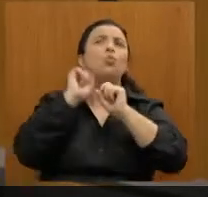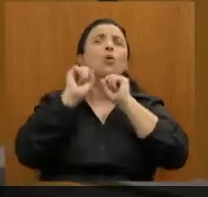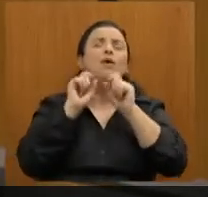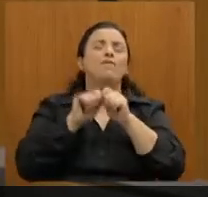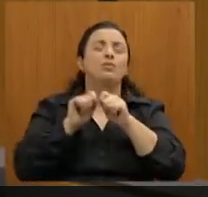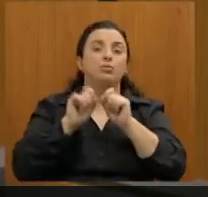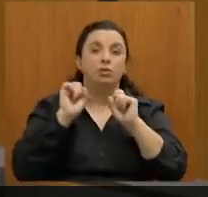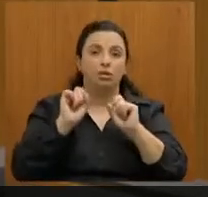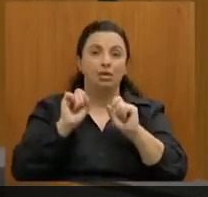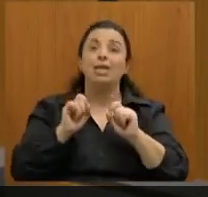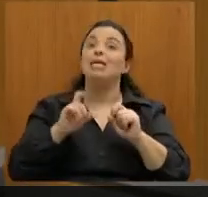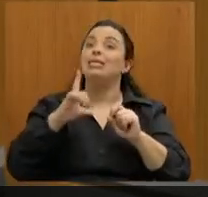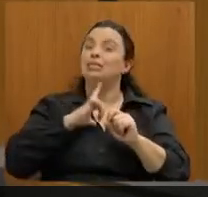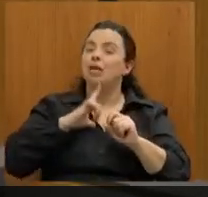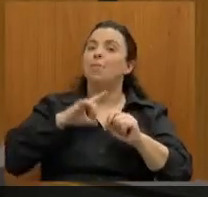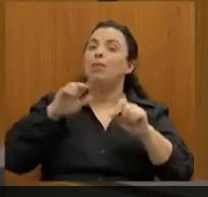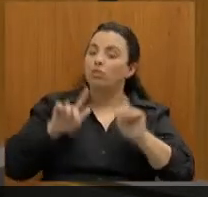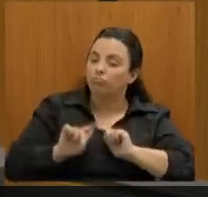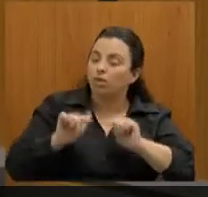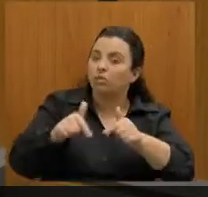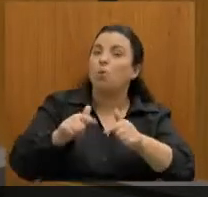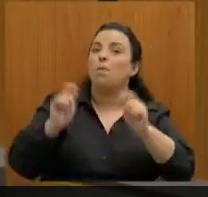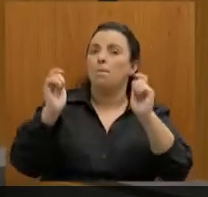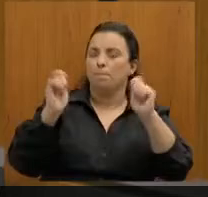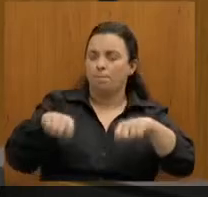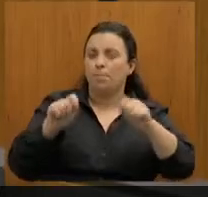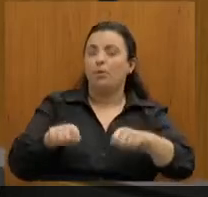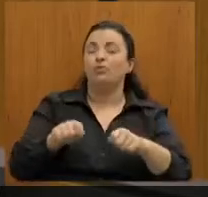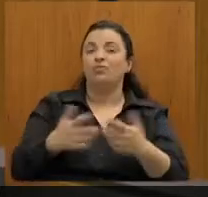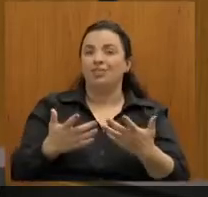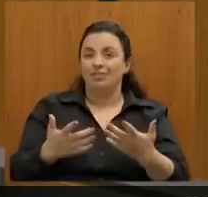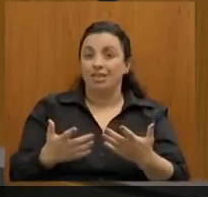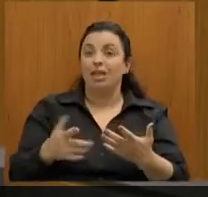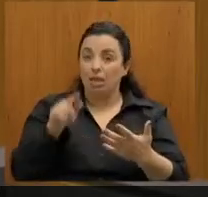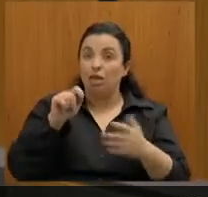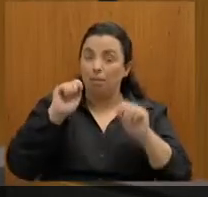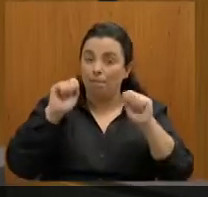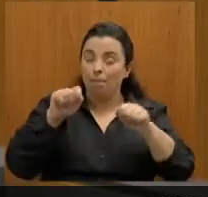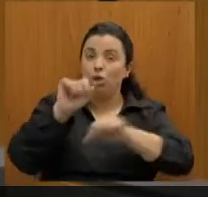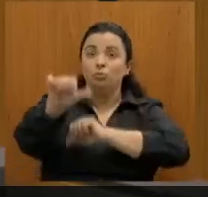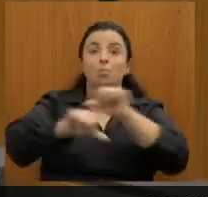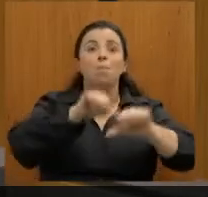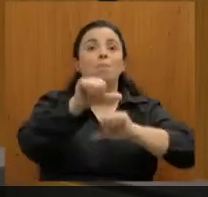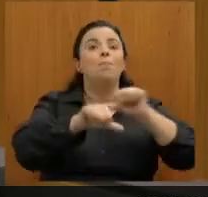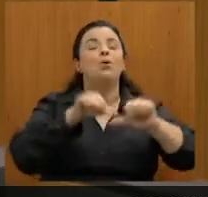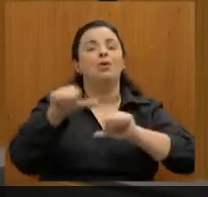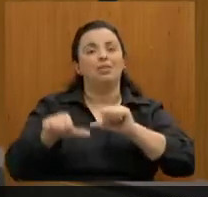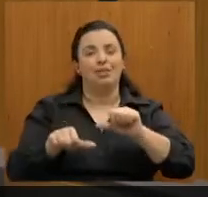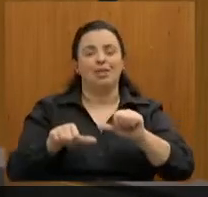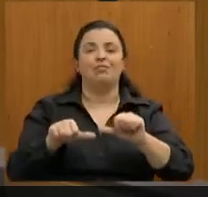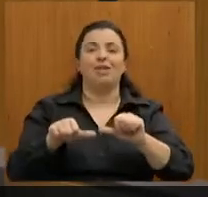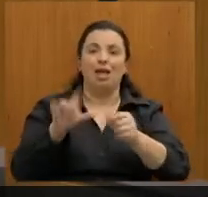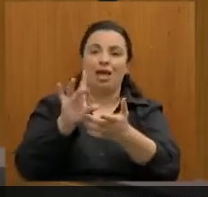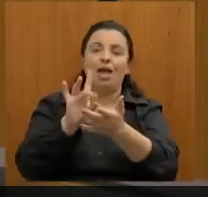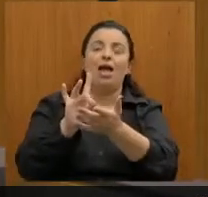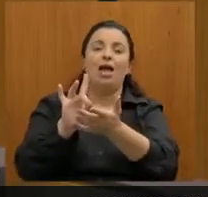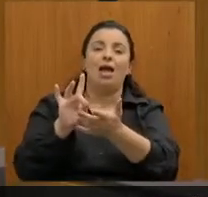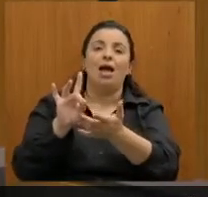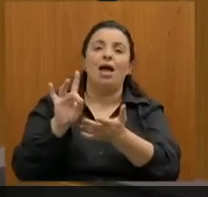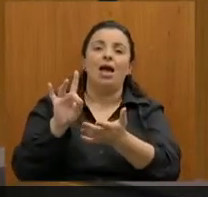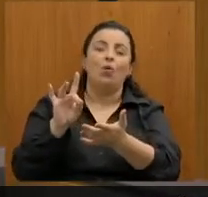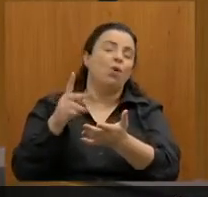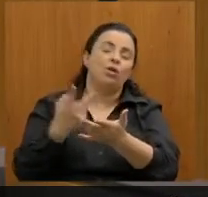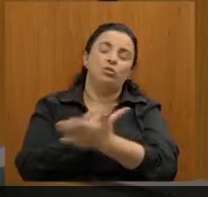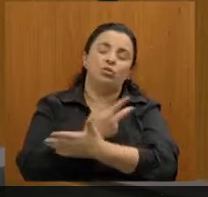diante da realidade que nós vivemos e que ela precisa ser modificada então aqui a nossa atuação parlamentar